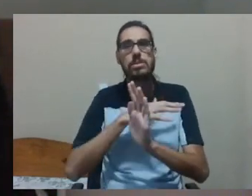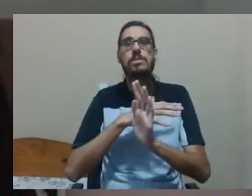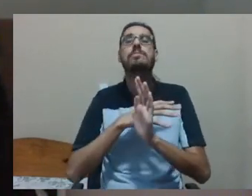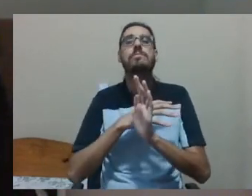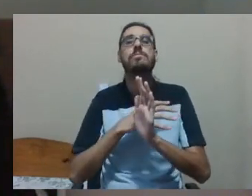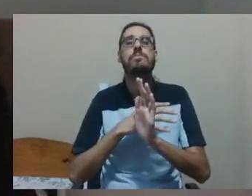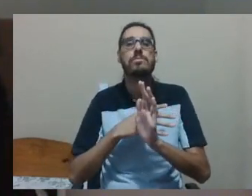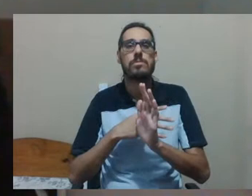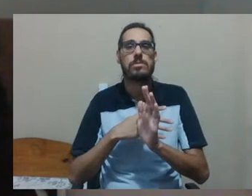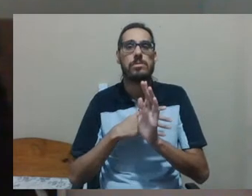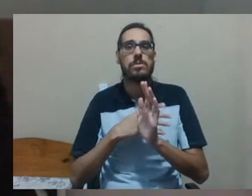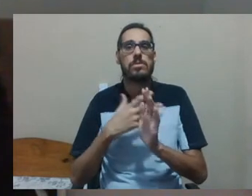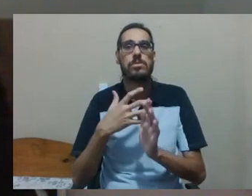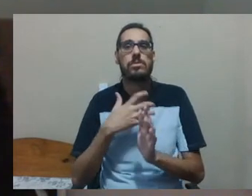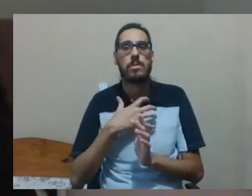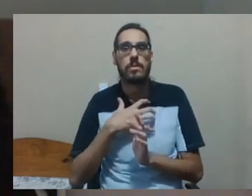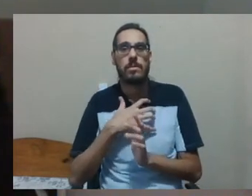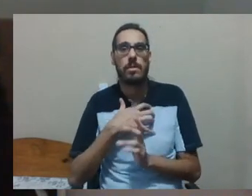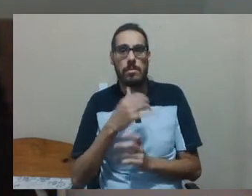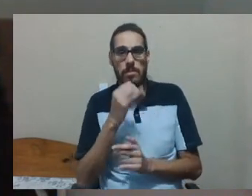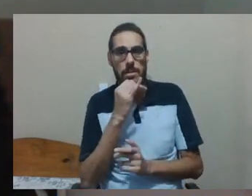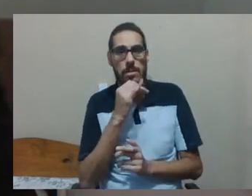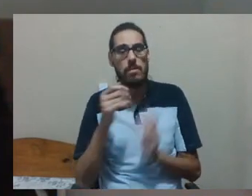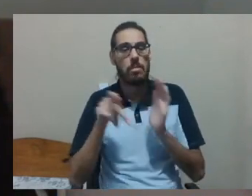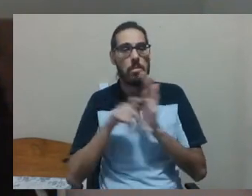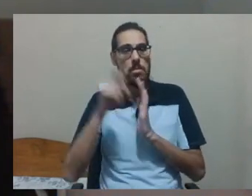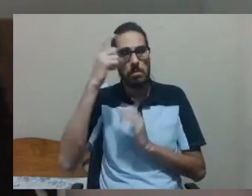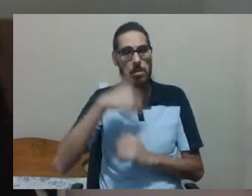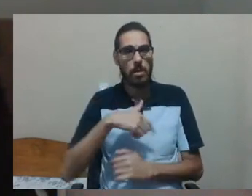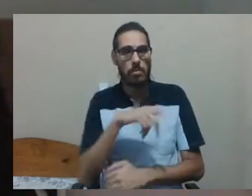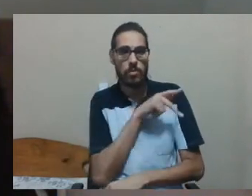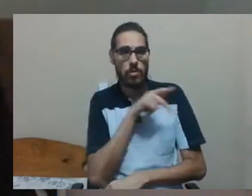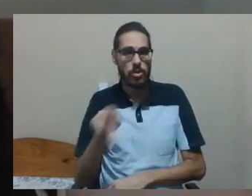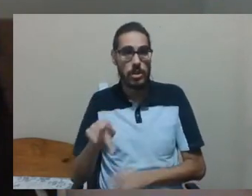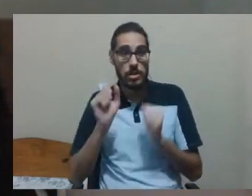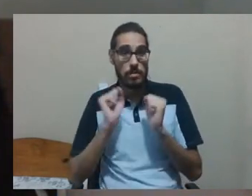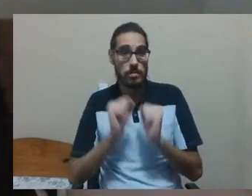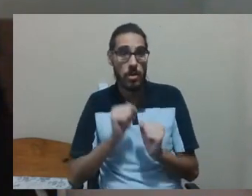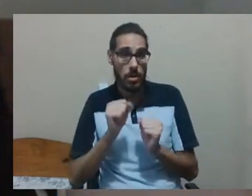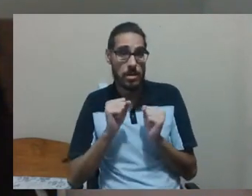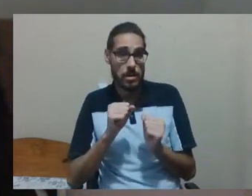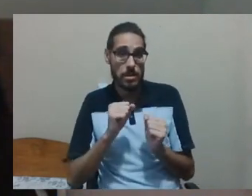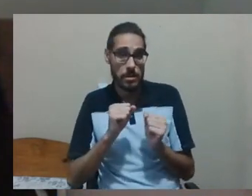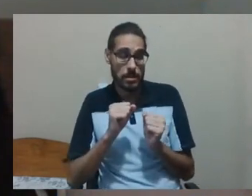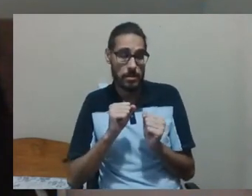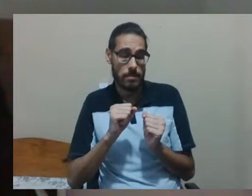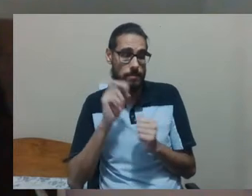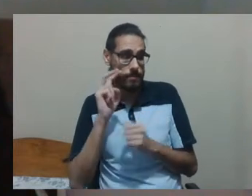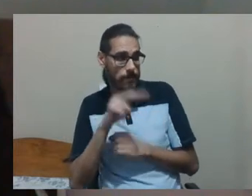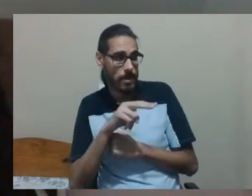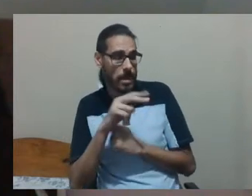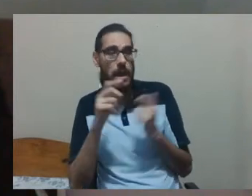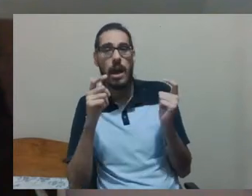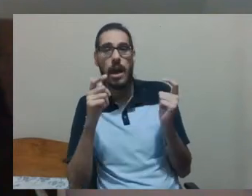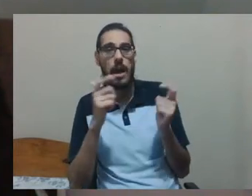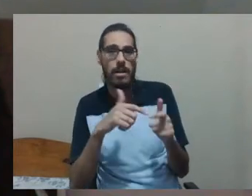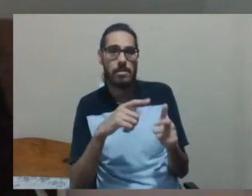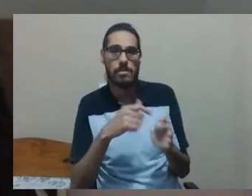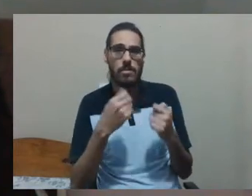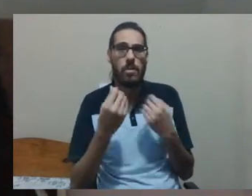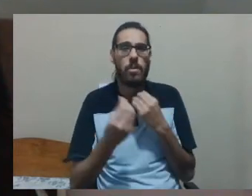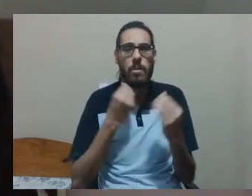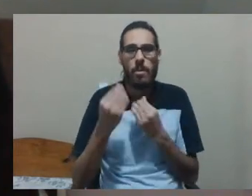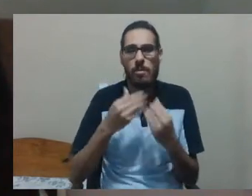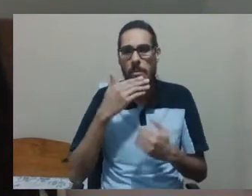de forma que os próprios docentes possam identificar onde eles têm que melhorar, os cursos identifiquem questões